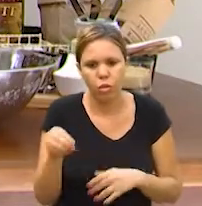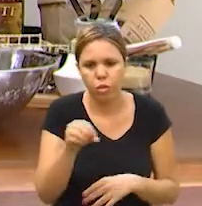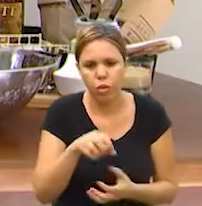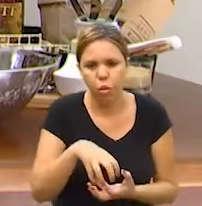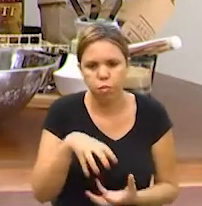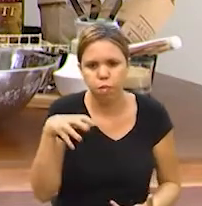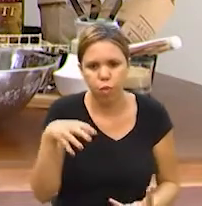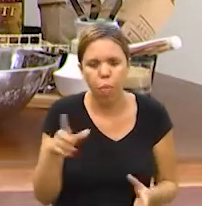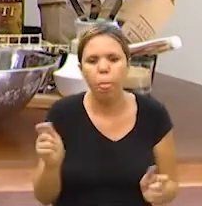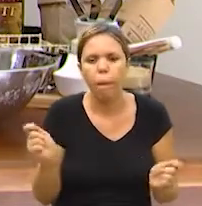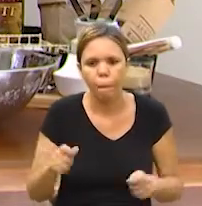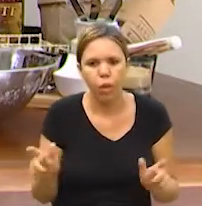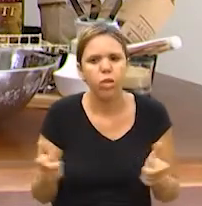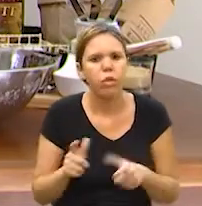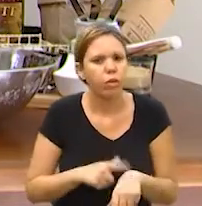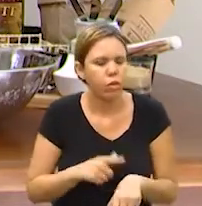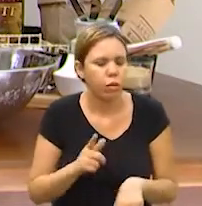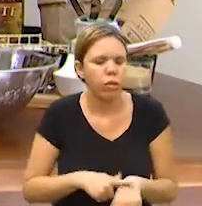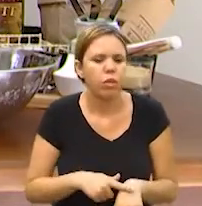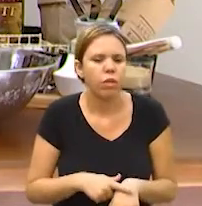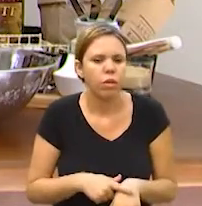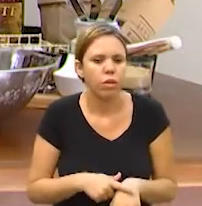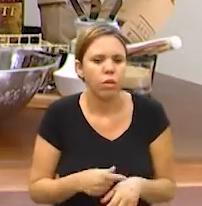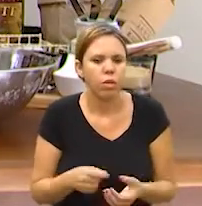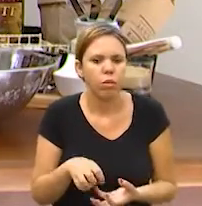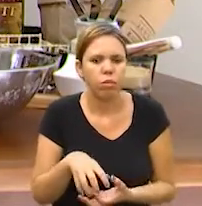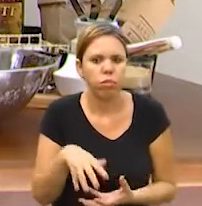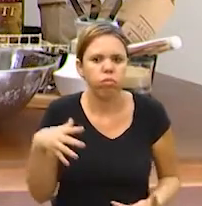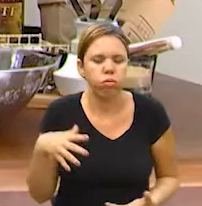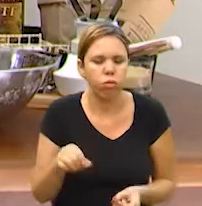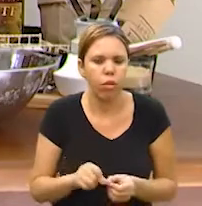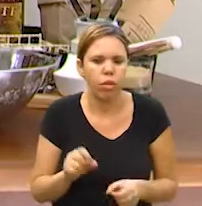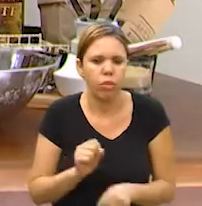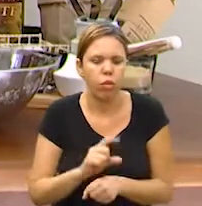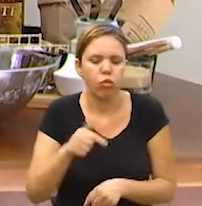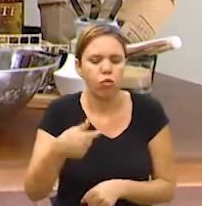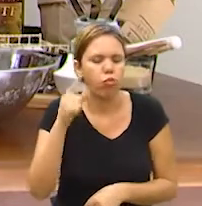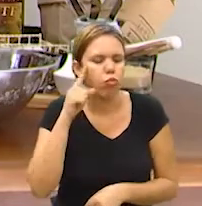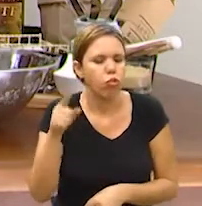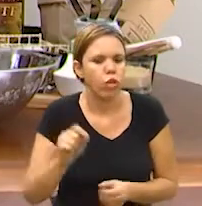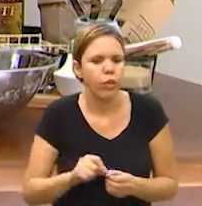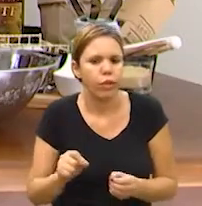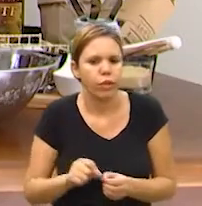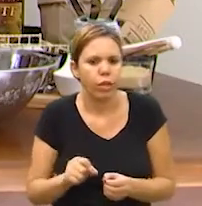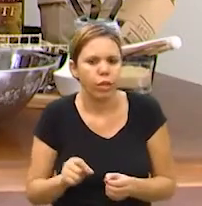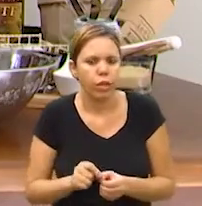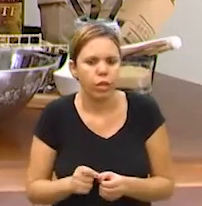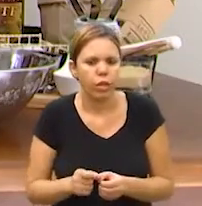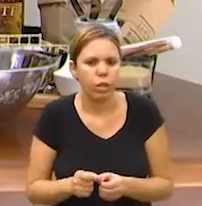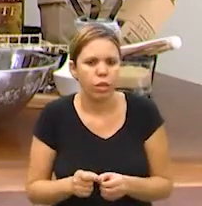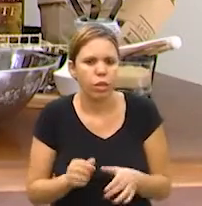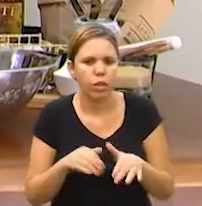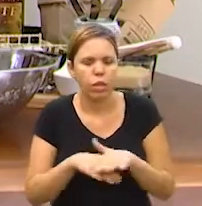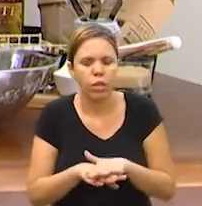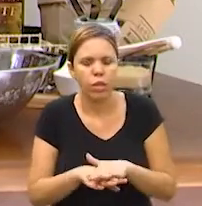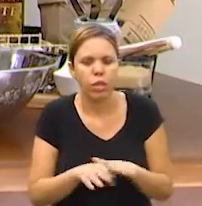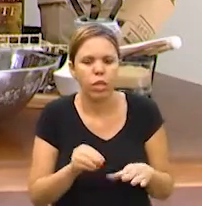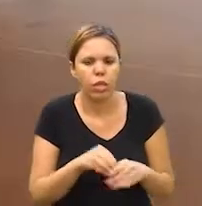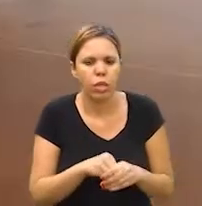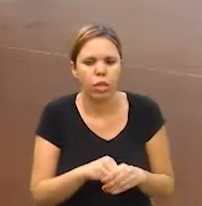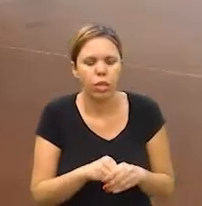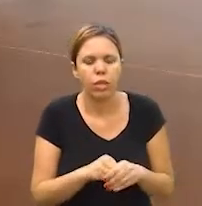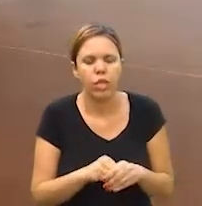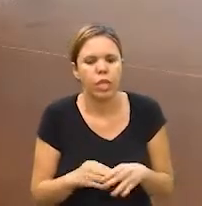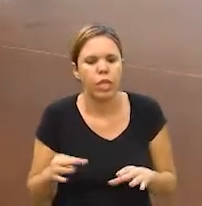posso reduzir o tempo da fermentação. E aí depois, no dia seguinte, eu vou e faço o pré-shape. Ou se eu for fazer